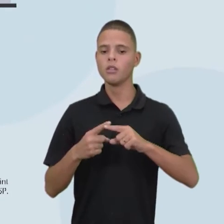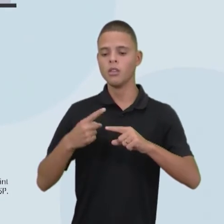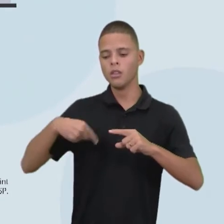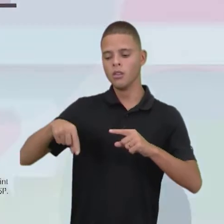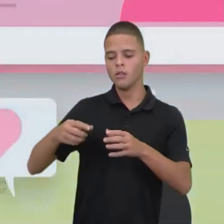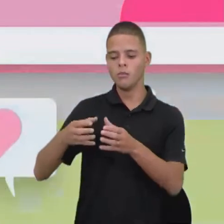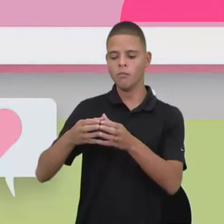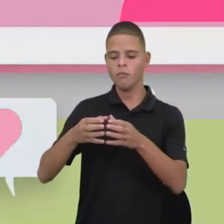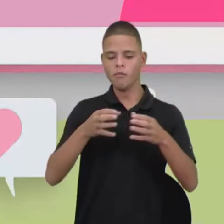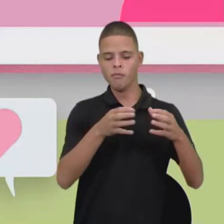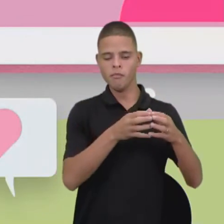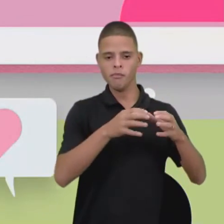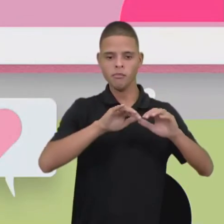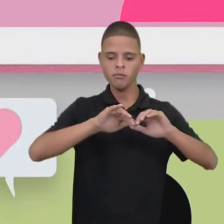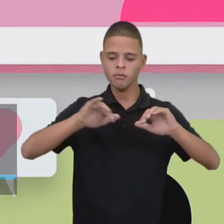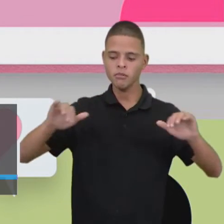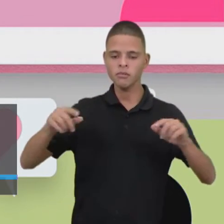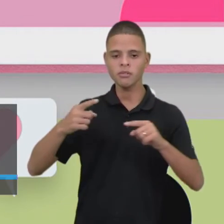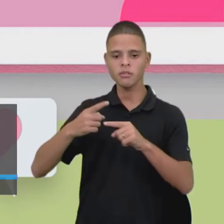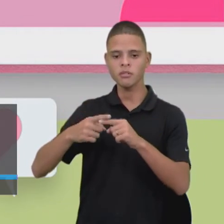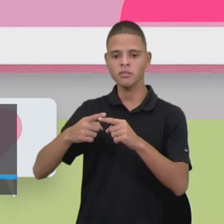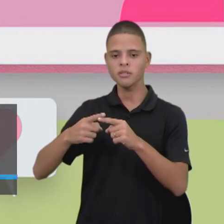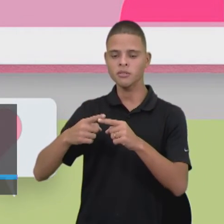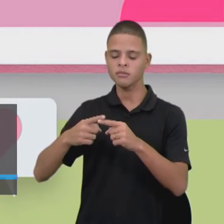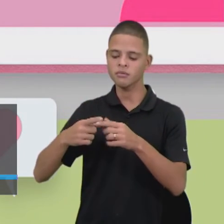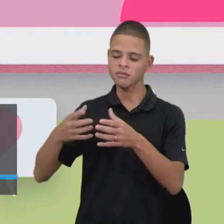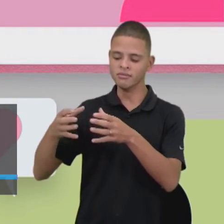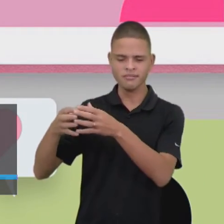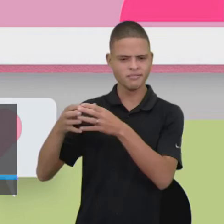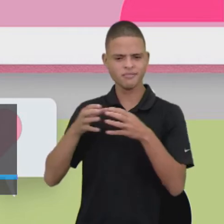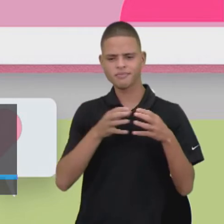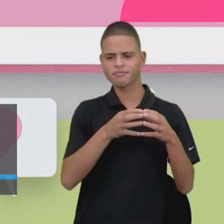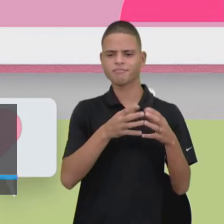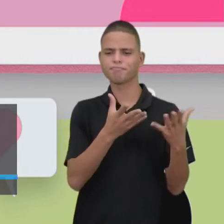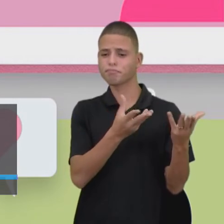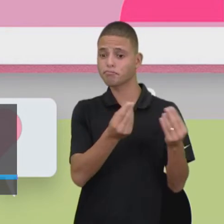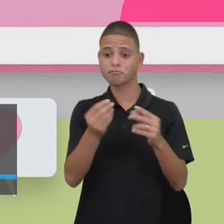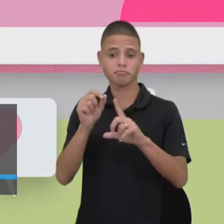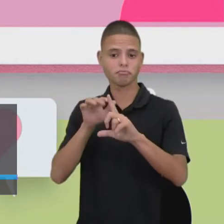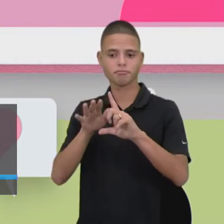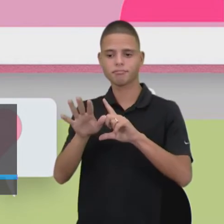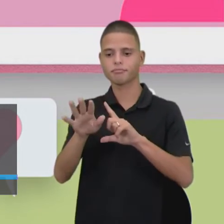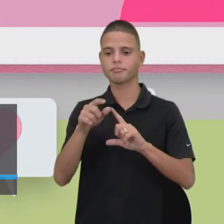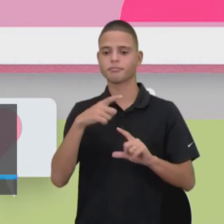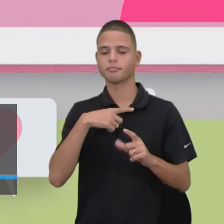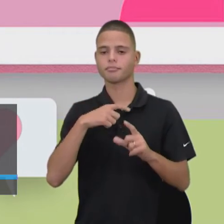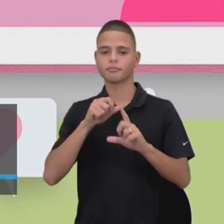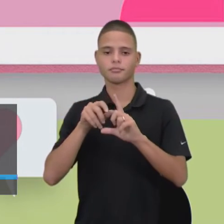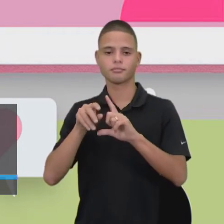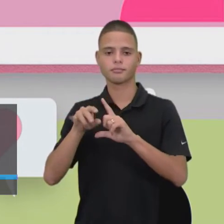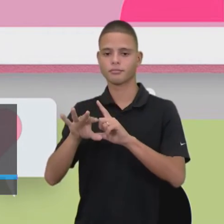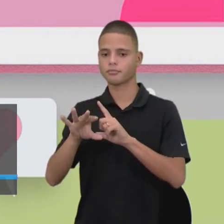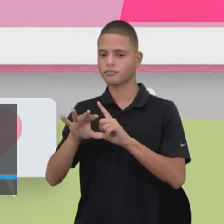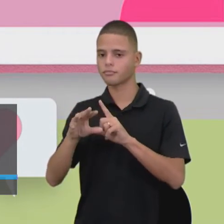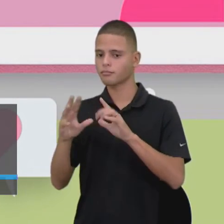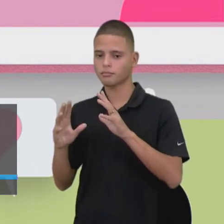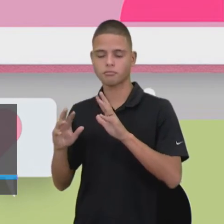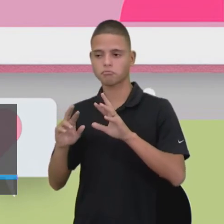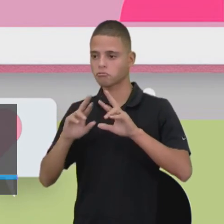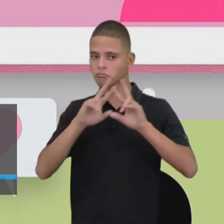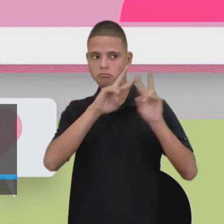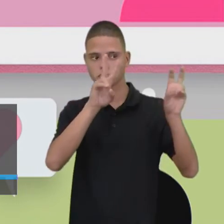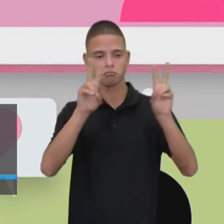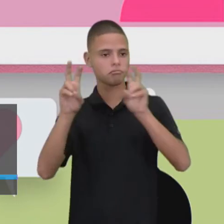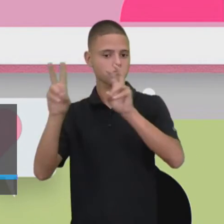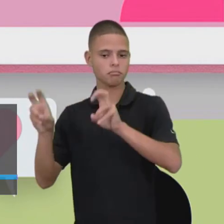turmas, porque o campo de influenciadores digitais, gente, é muito grande. Tem influenciador digital de todos os assuntos